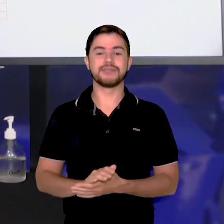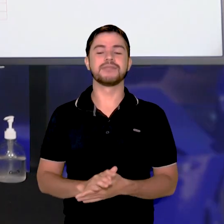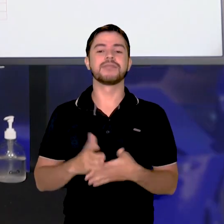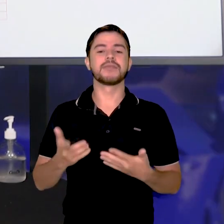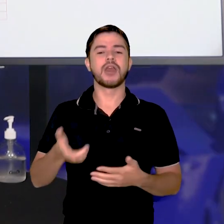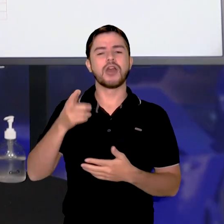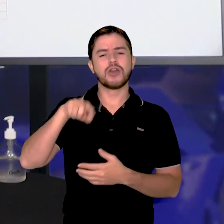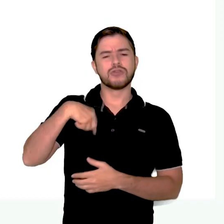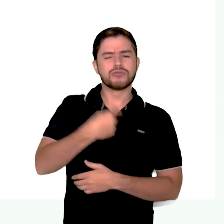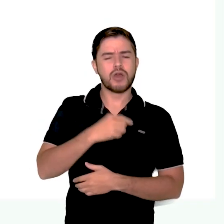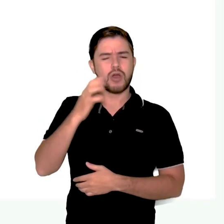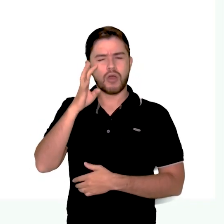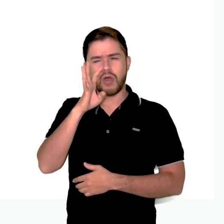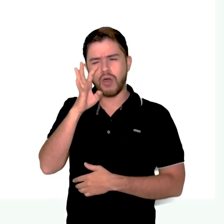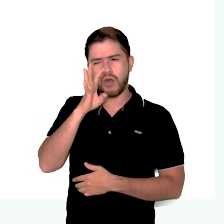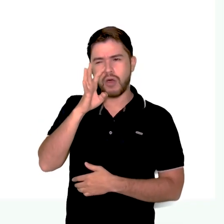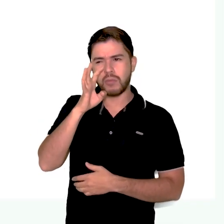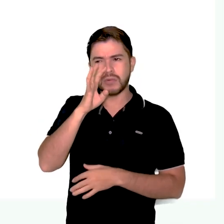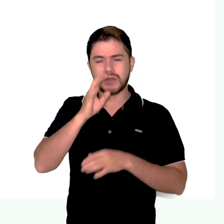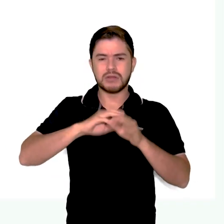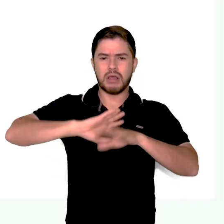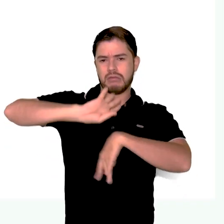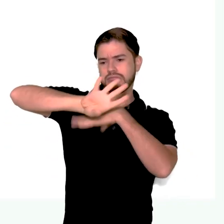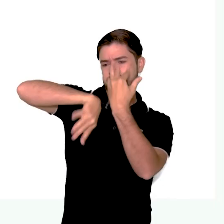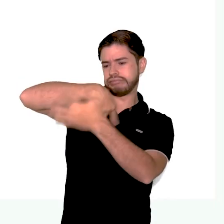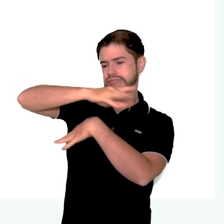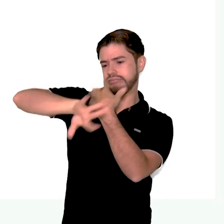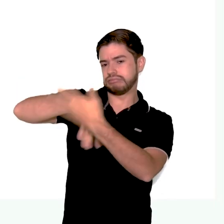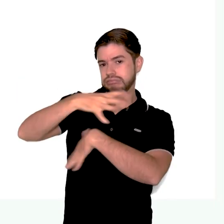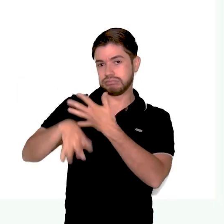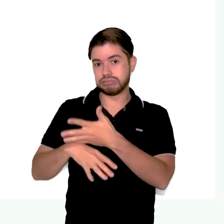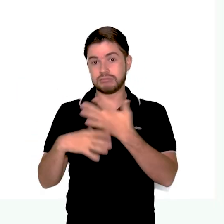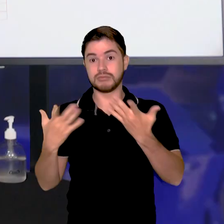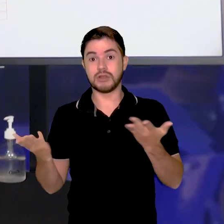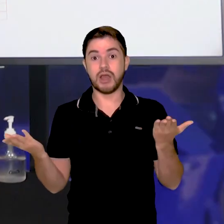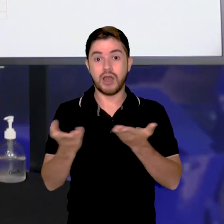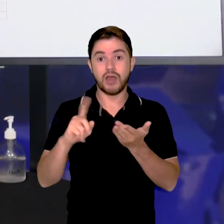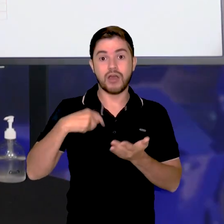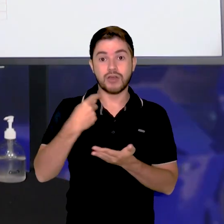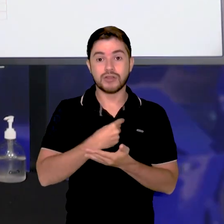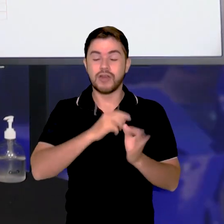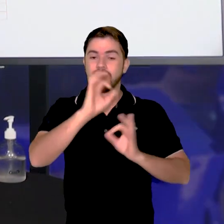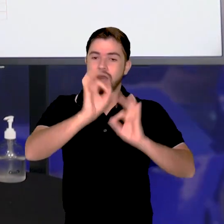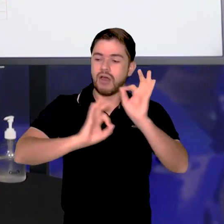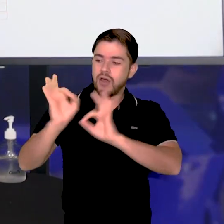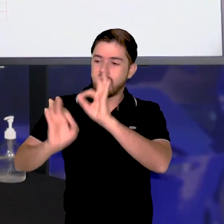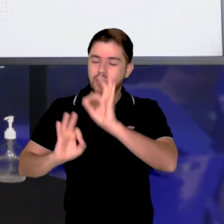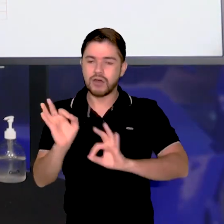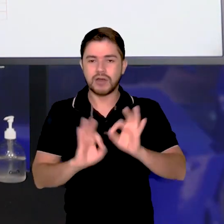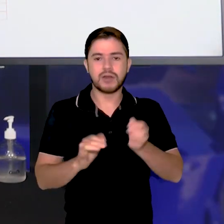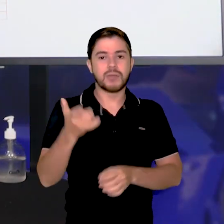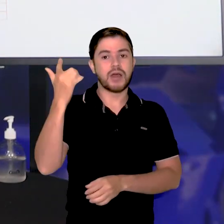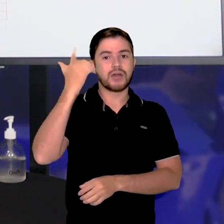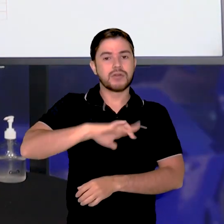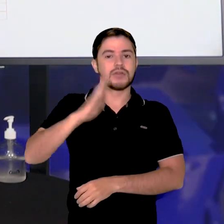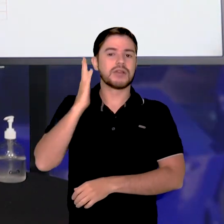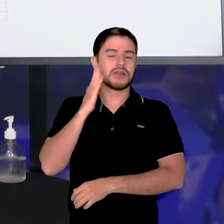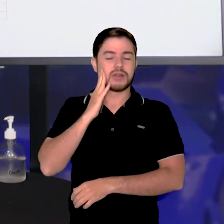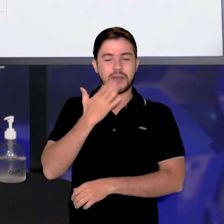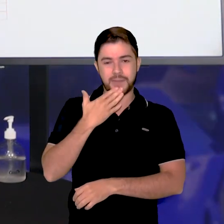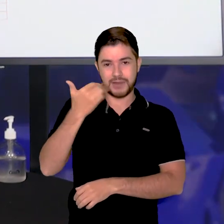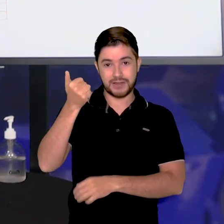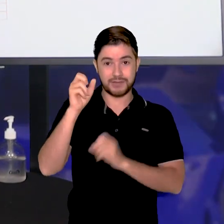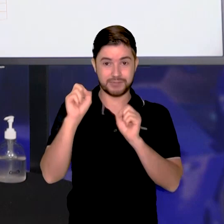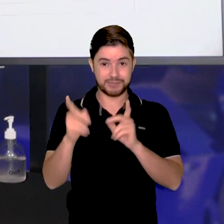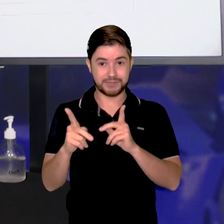a gente consegue observar que os dados estão de forma desorganizadas. Então agora a gente vai organizar esses dados para poder compreender eles melhores,